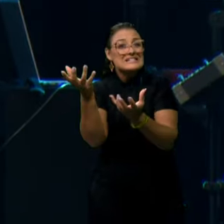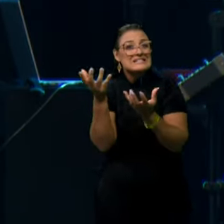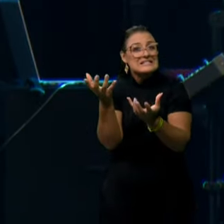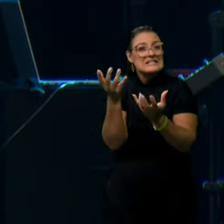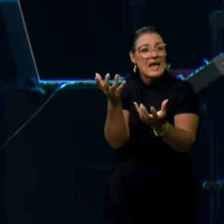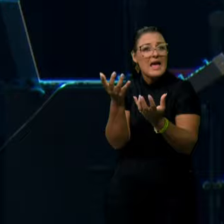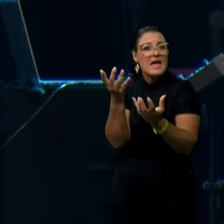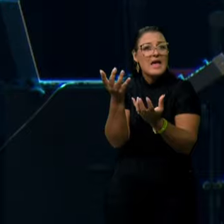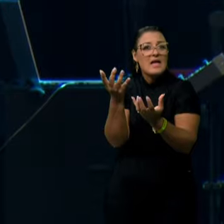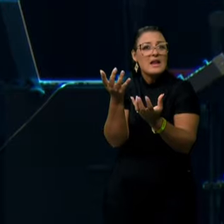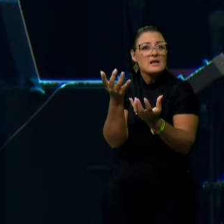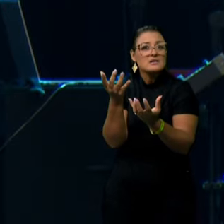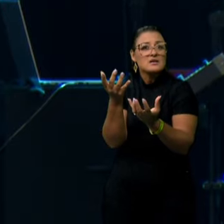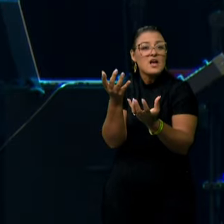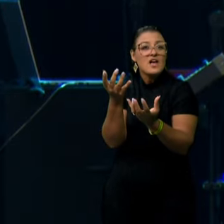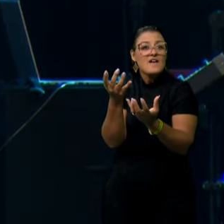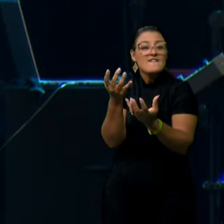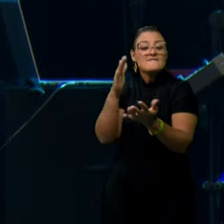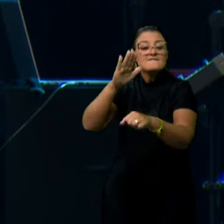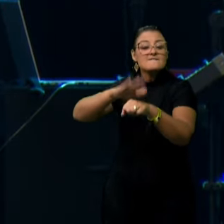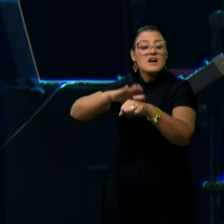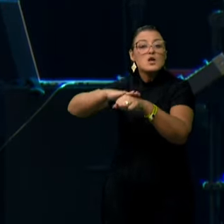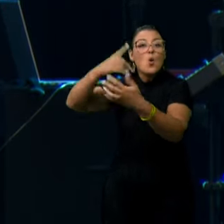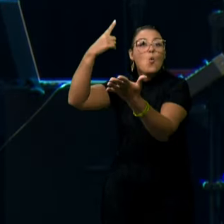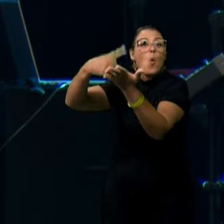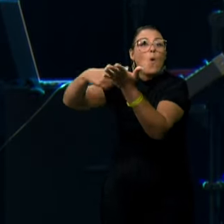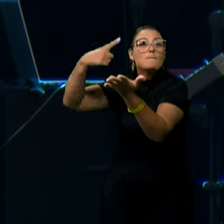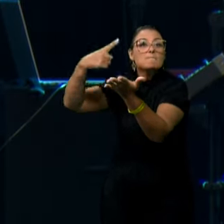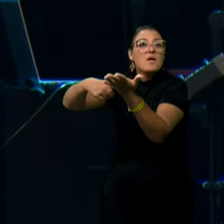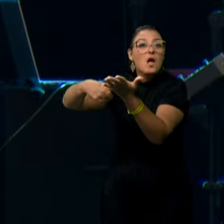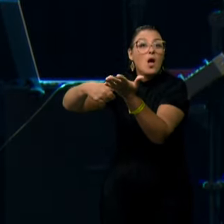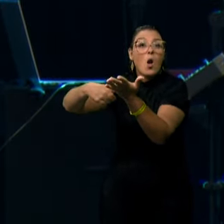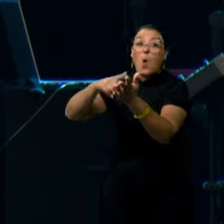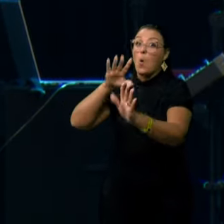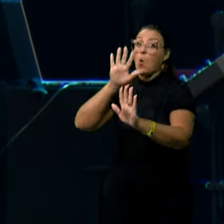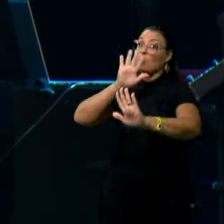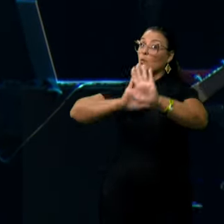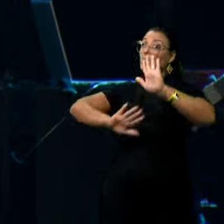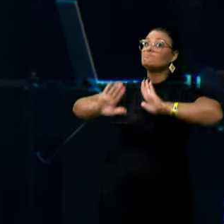a fazer um pacto nesta noite cuidado